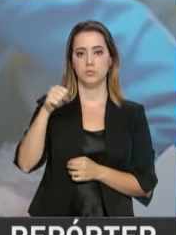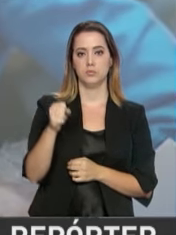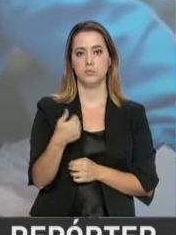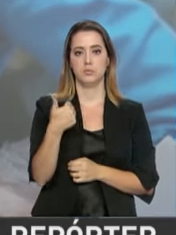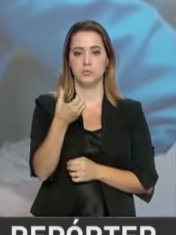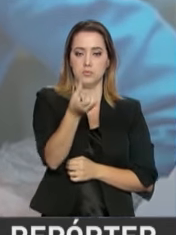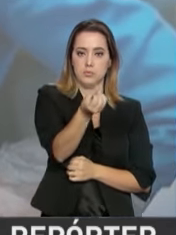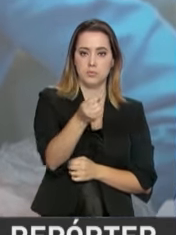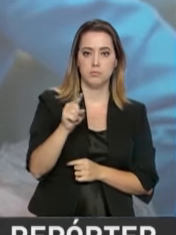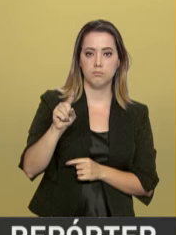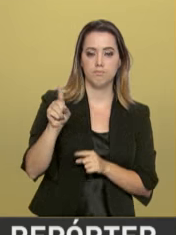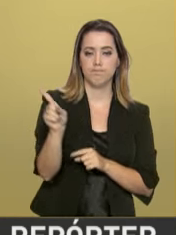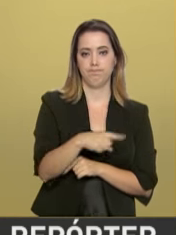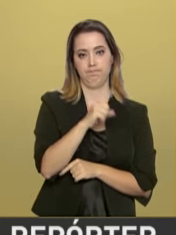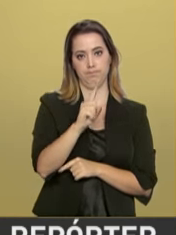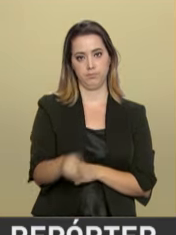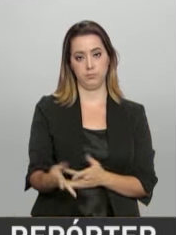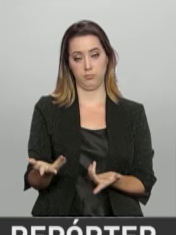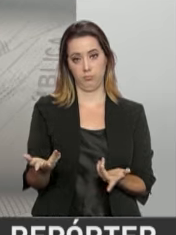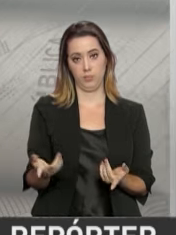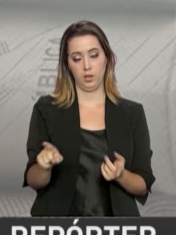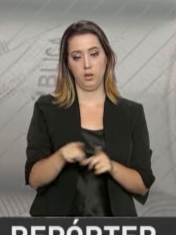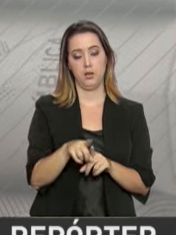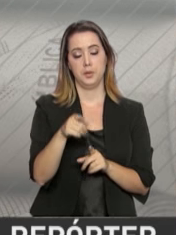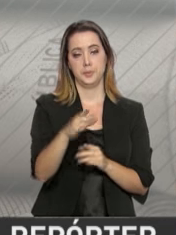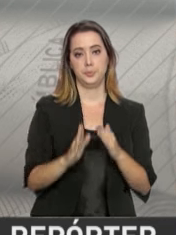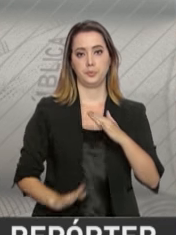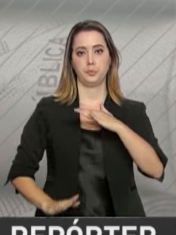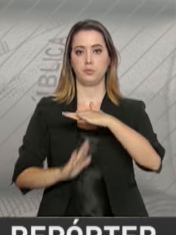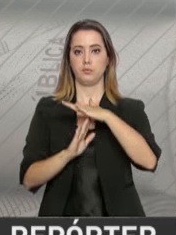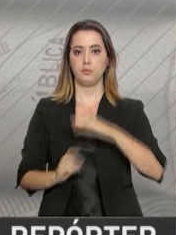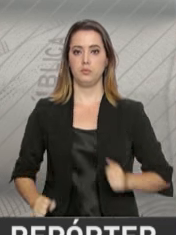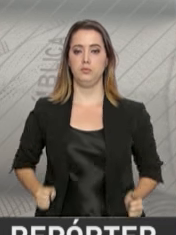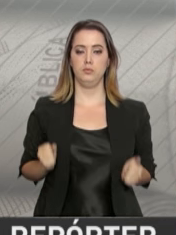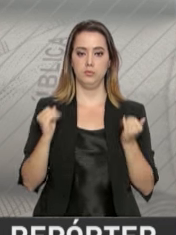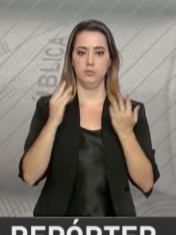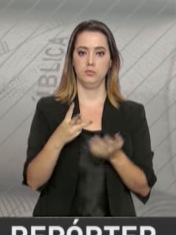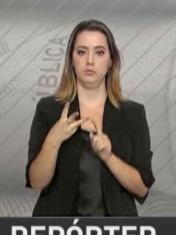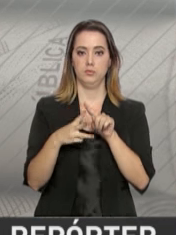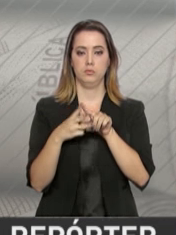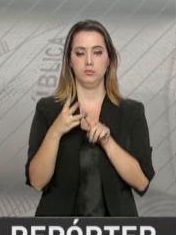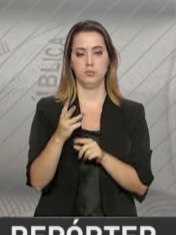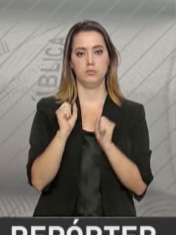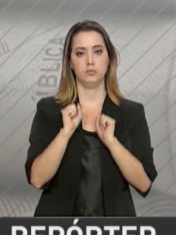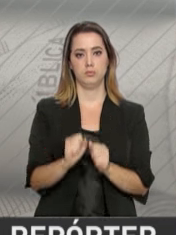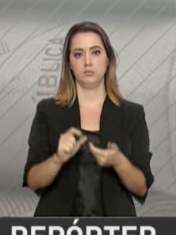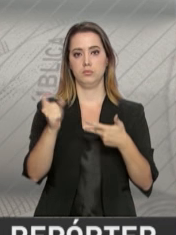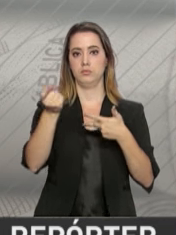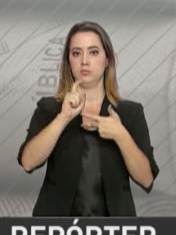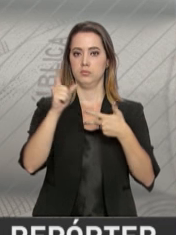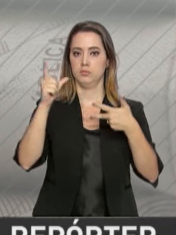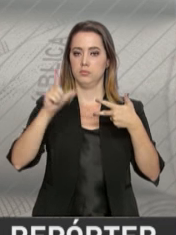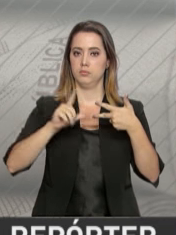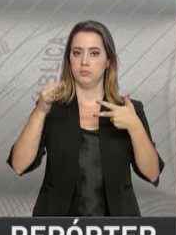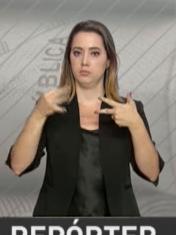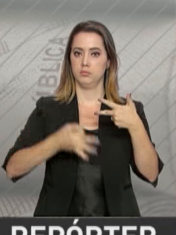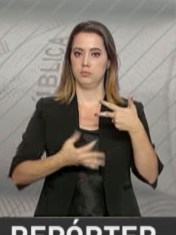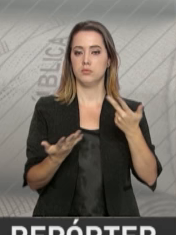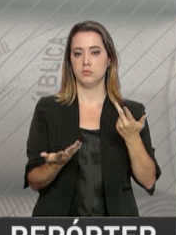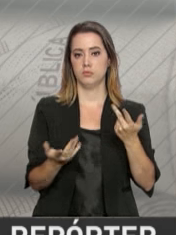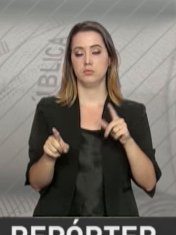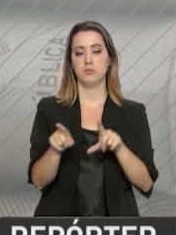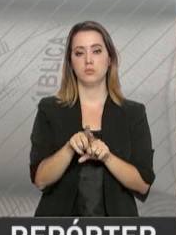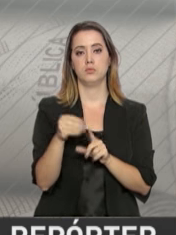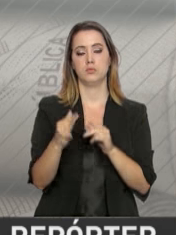e 16 contrários. A PEC limita o crescimento dos gastos para os três poderes: executivo, legislativo e